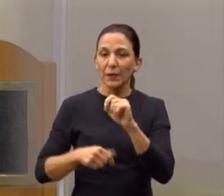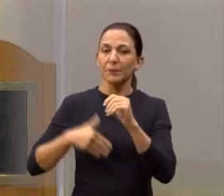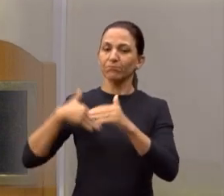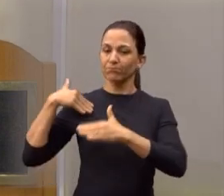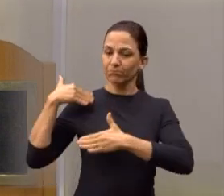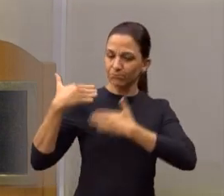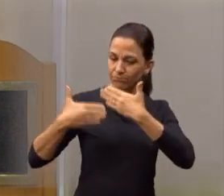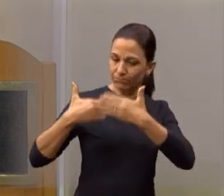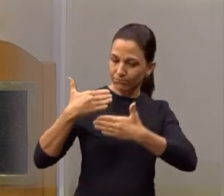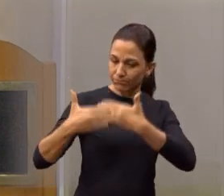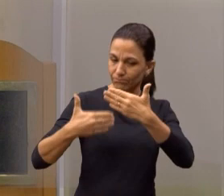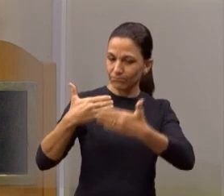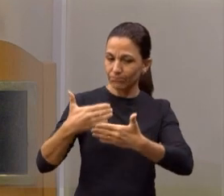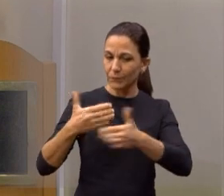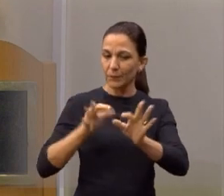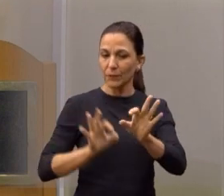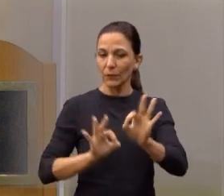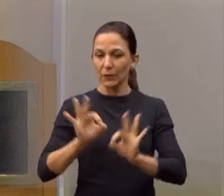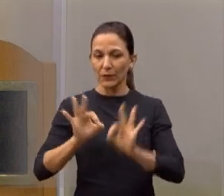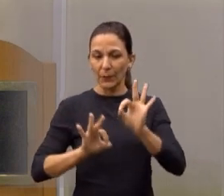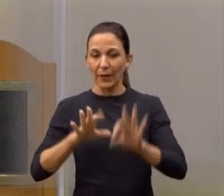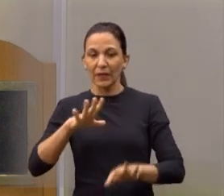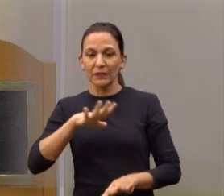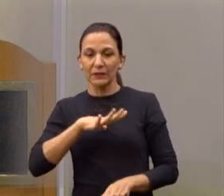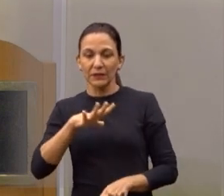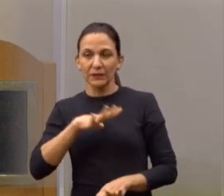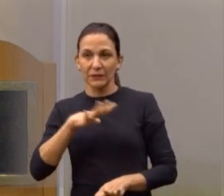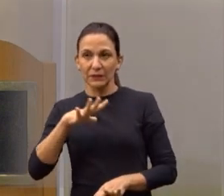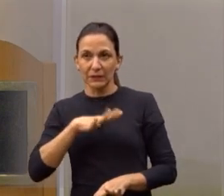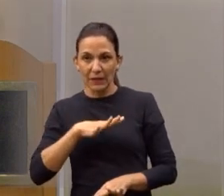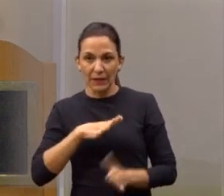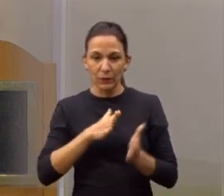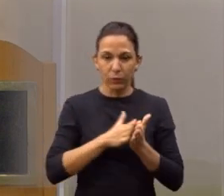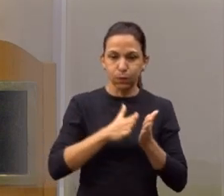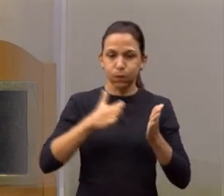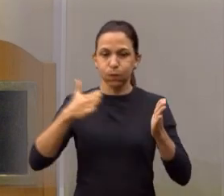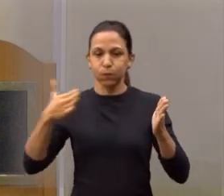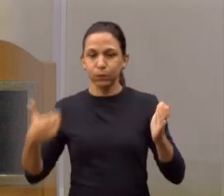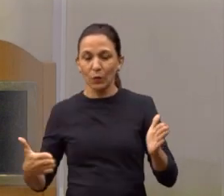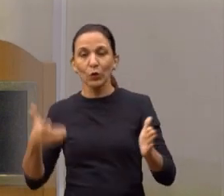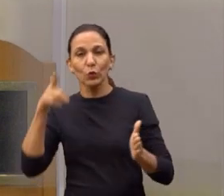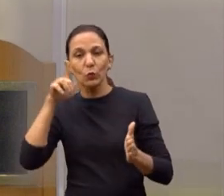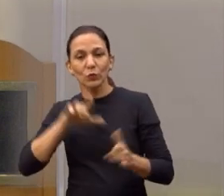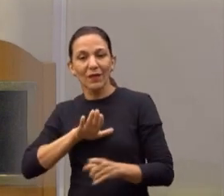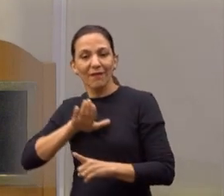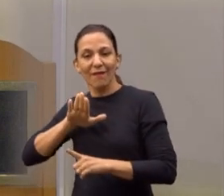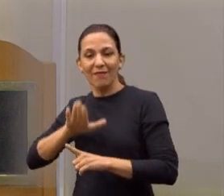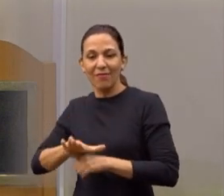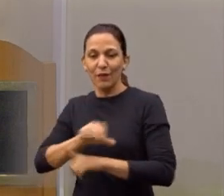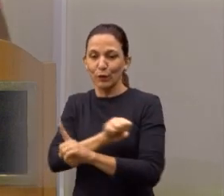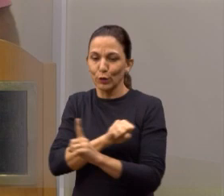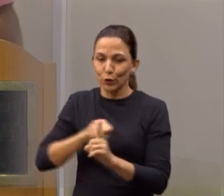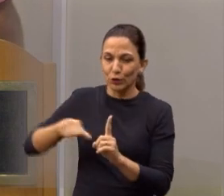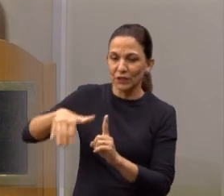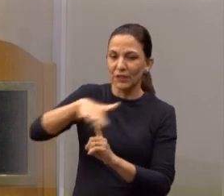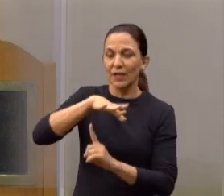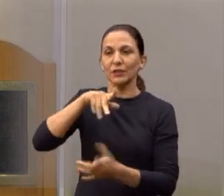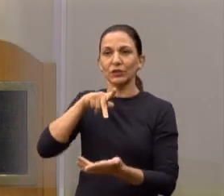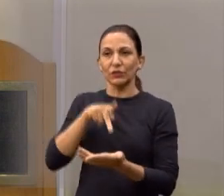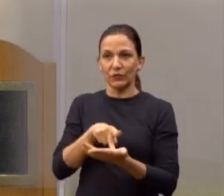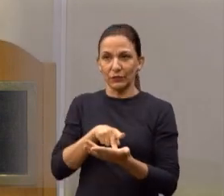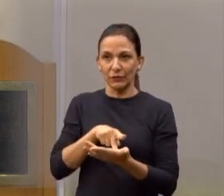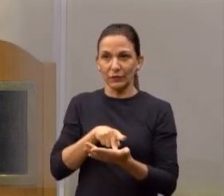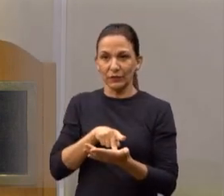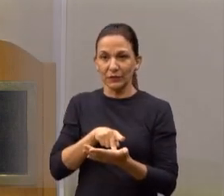que a gente tem vivido de um planejamento urbano de longo prazo que não tem dado conta das demandas sociais Alice